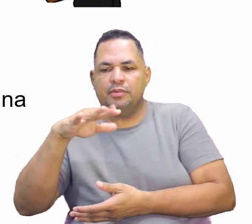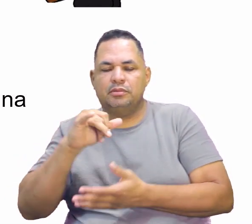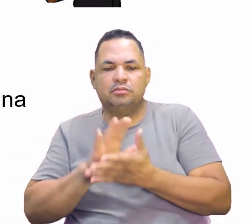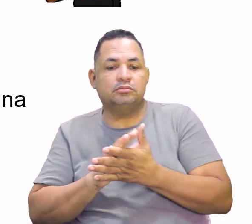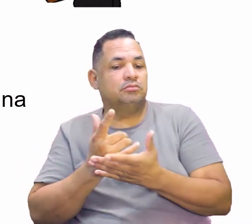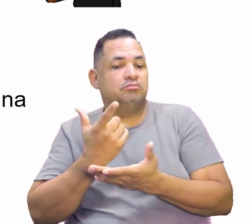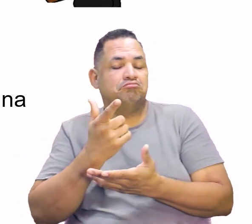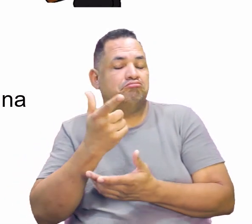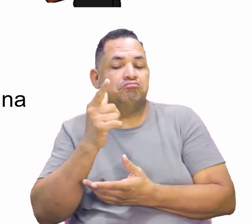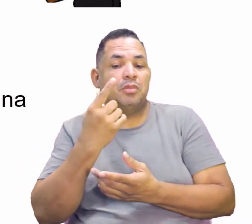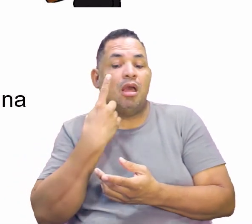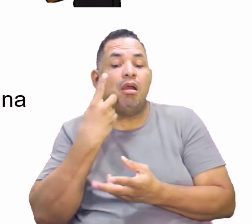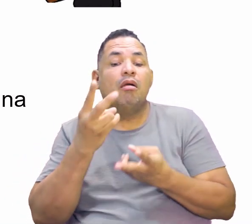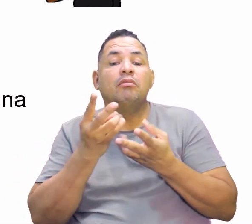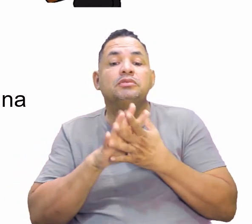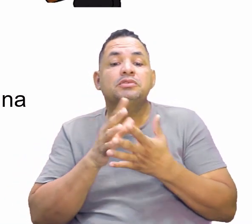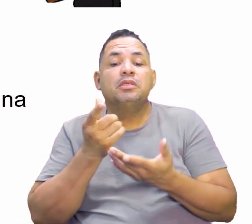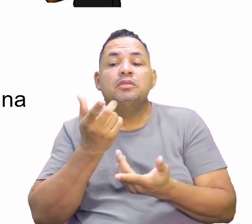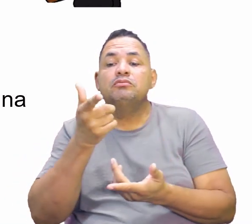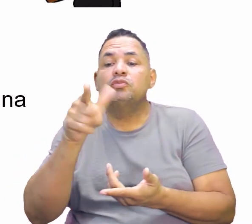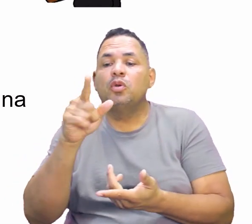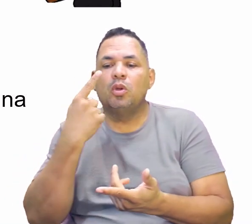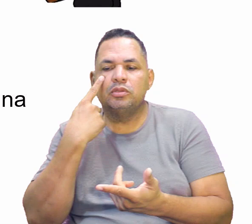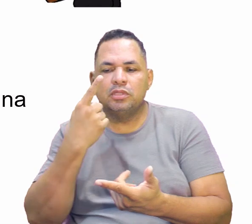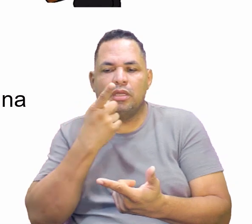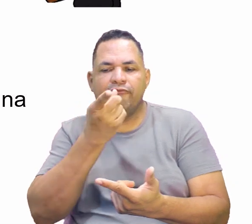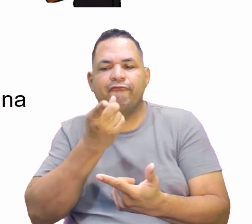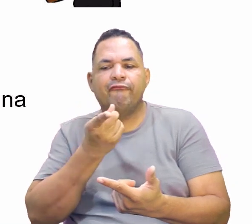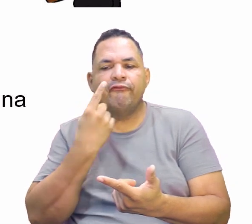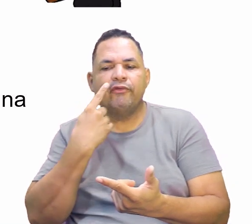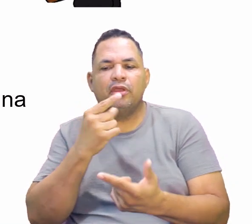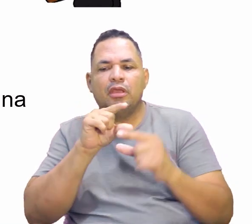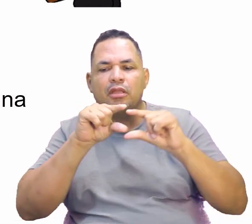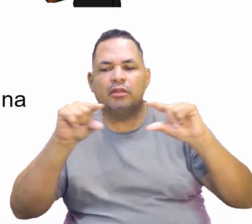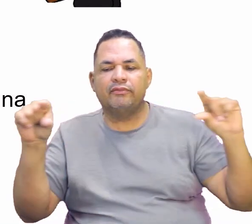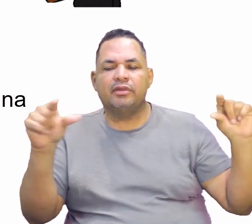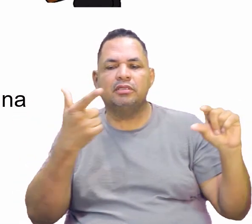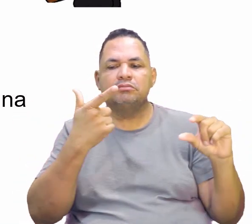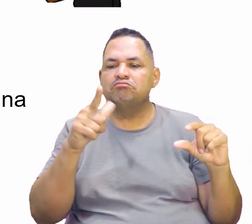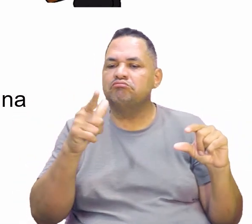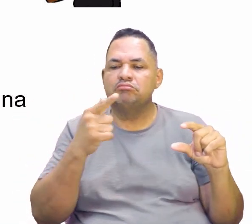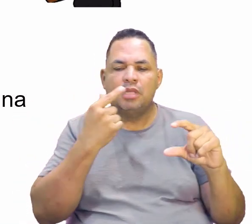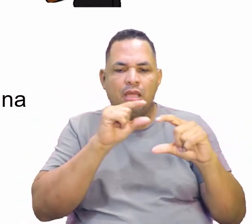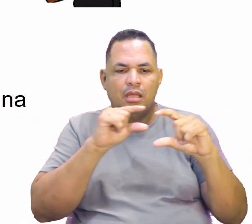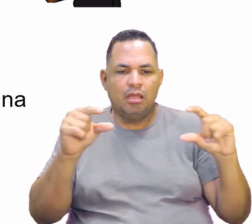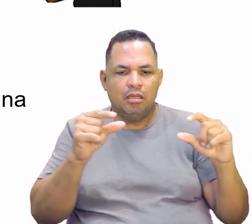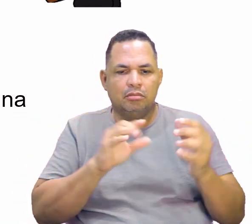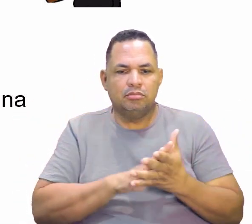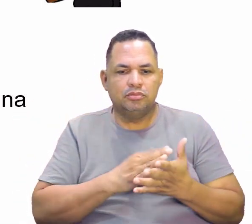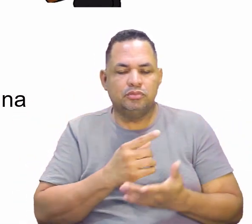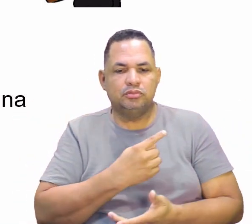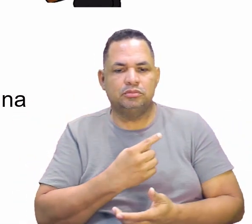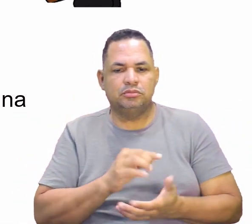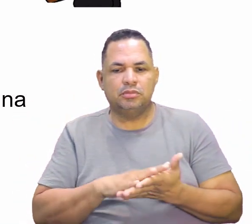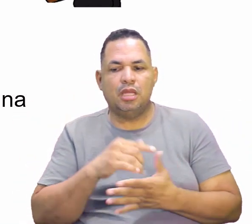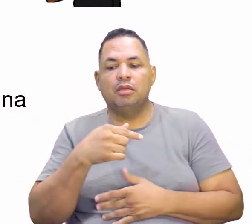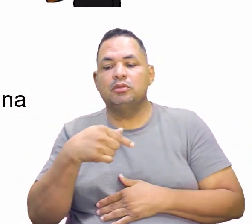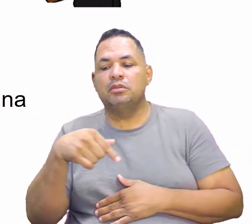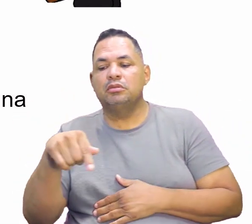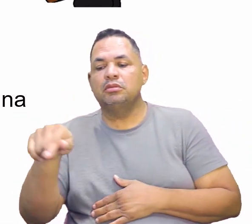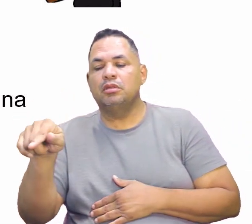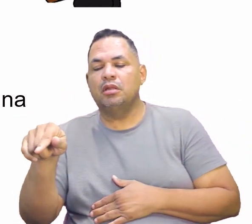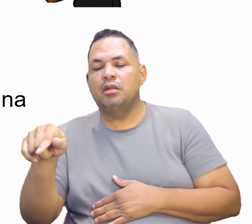de forma explícita, de forma clara. Olha o exemplo, levamos o meu cachorro